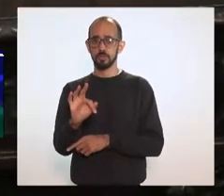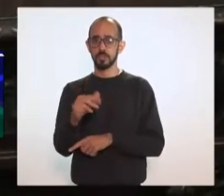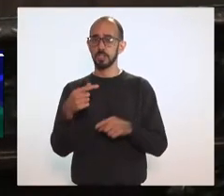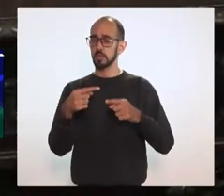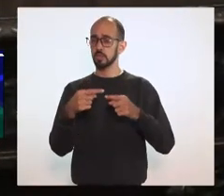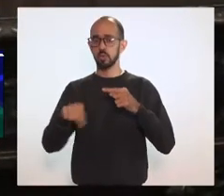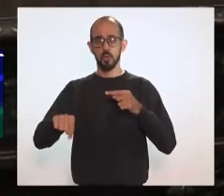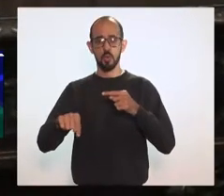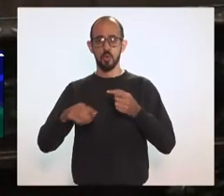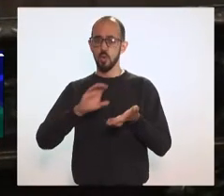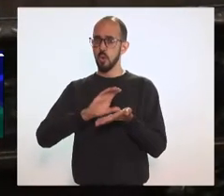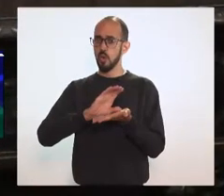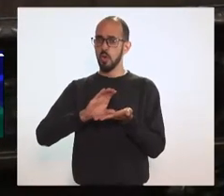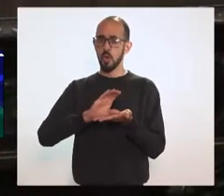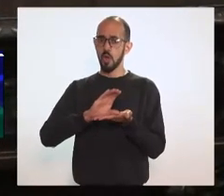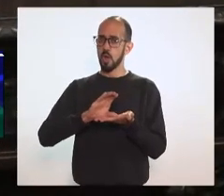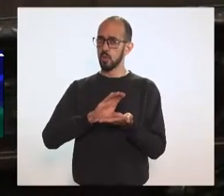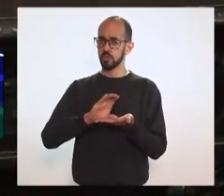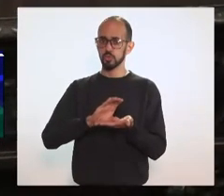inconstitucionalidade